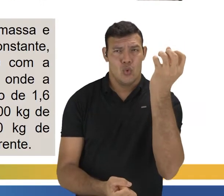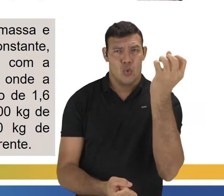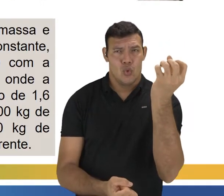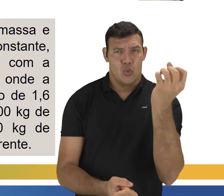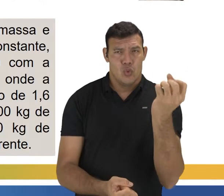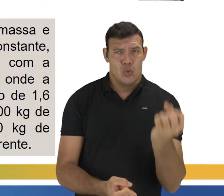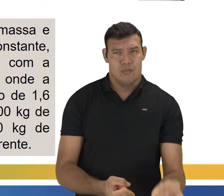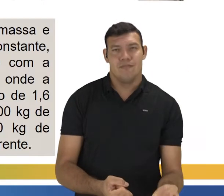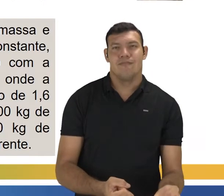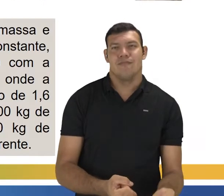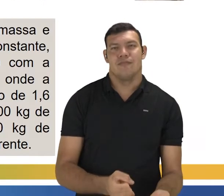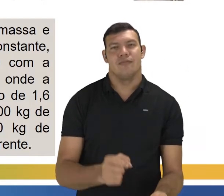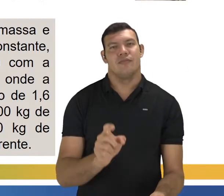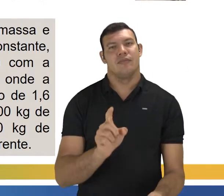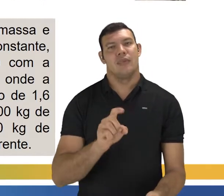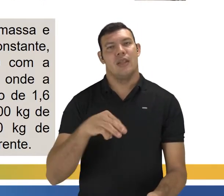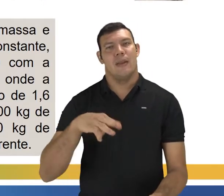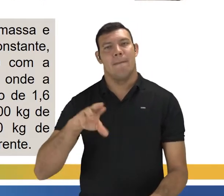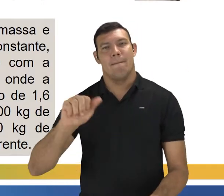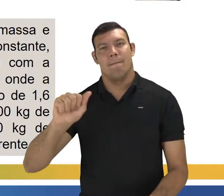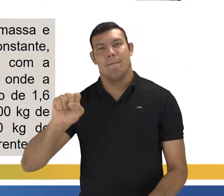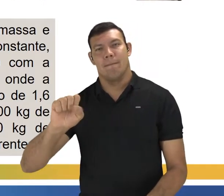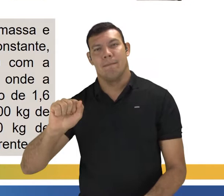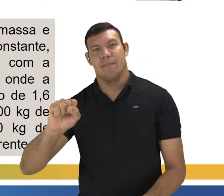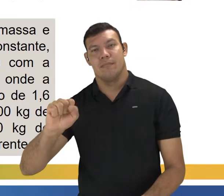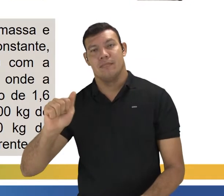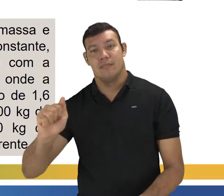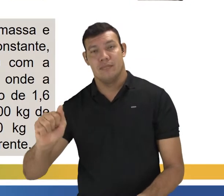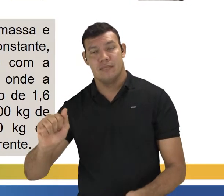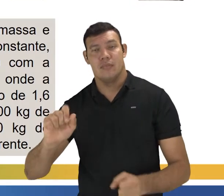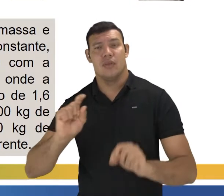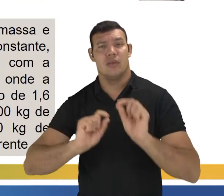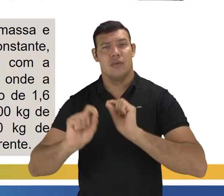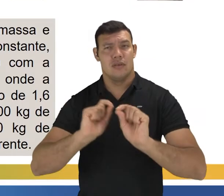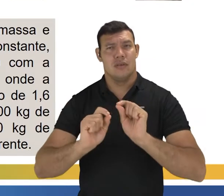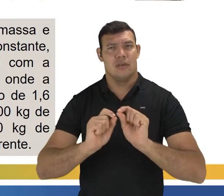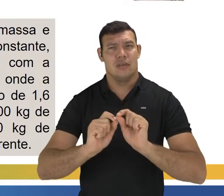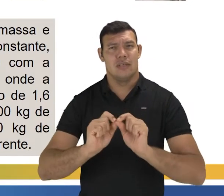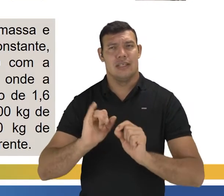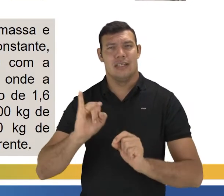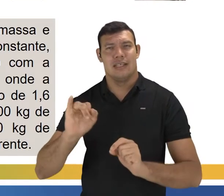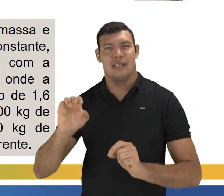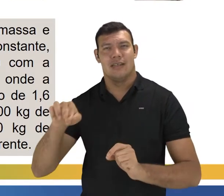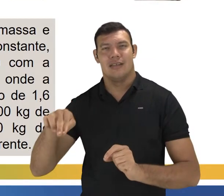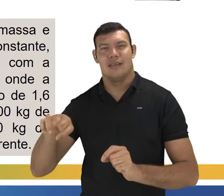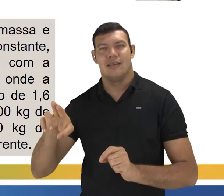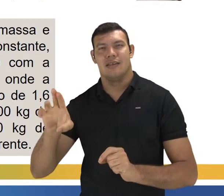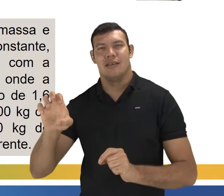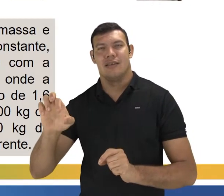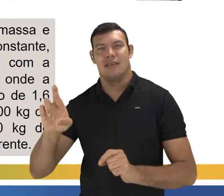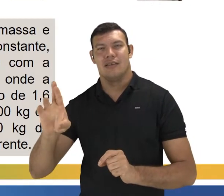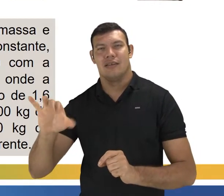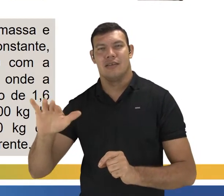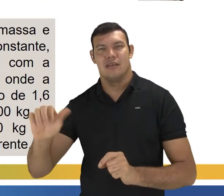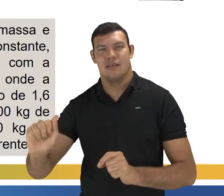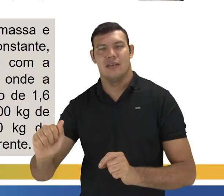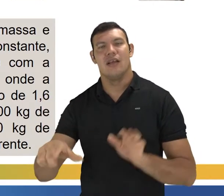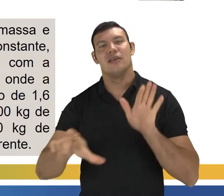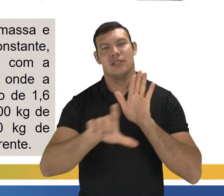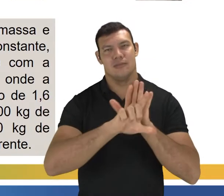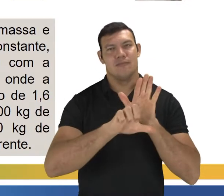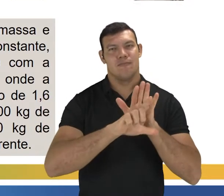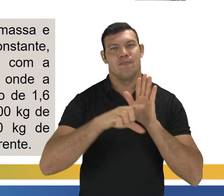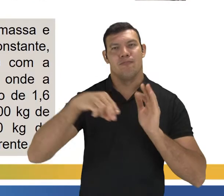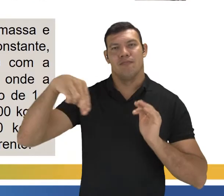peso é uma ação da gravidade sobre os corpos a massa é o estado da inércia desse corpo e né se